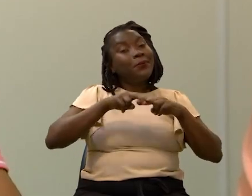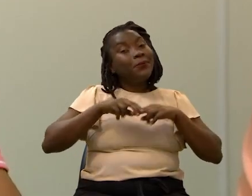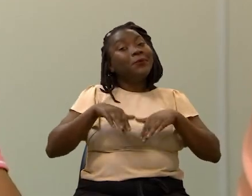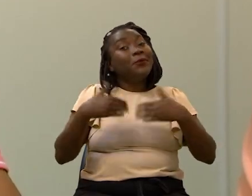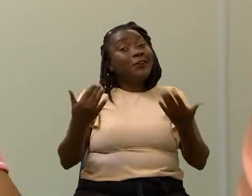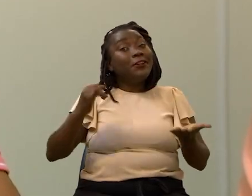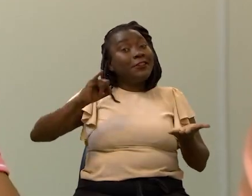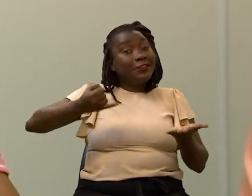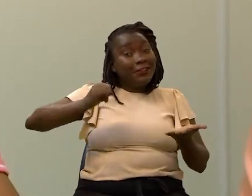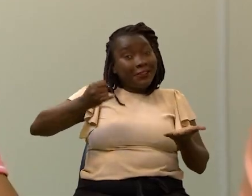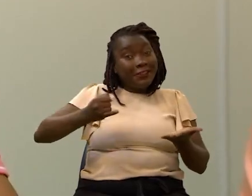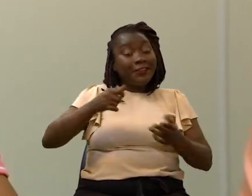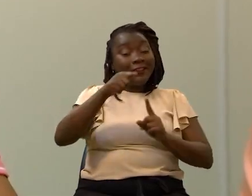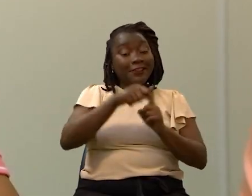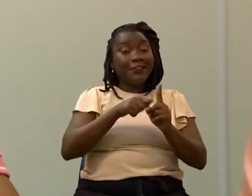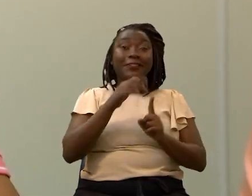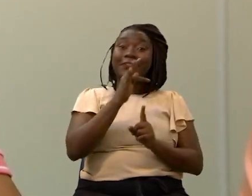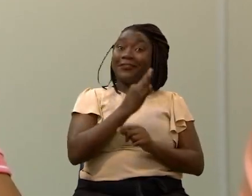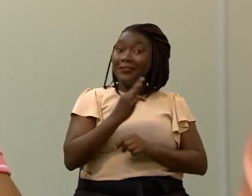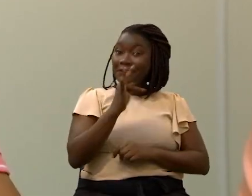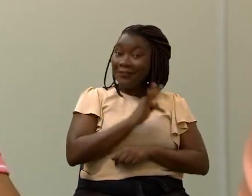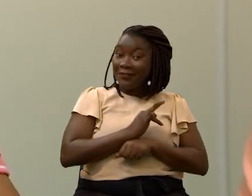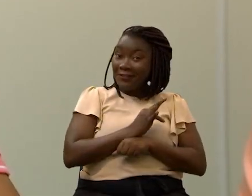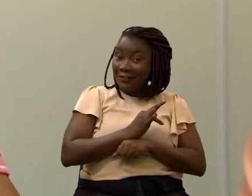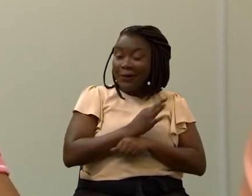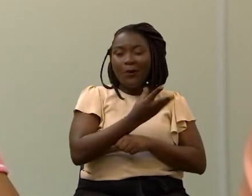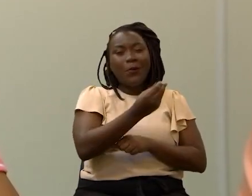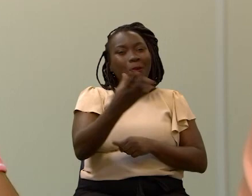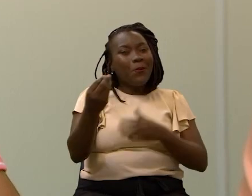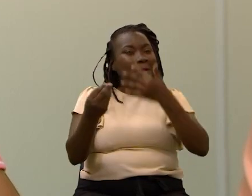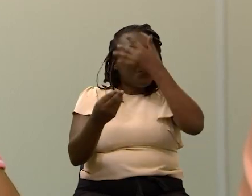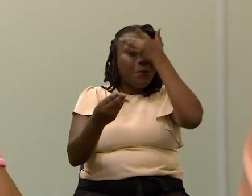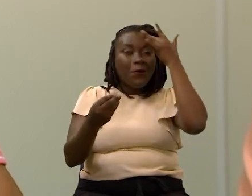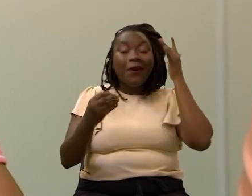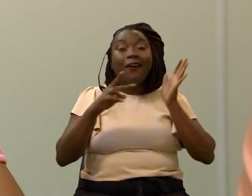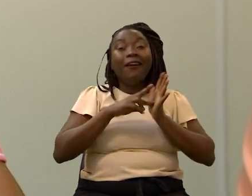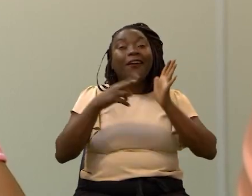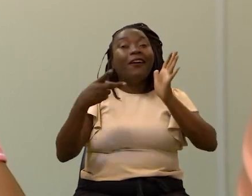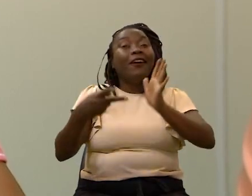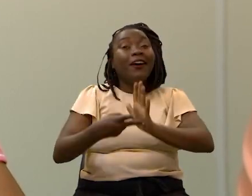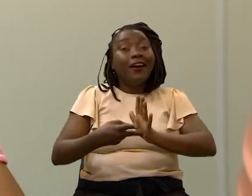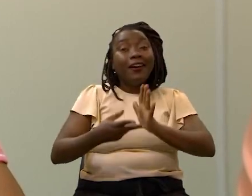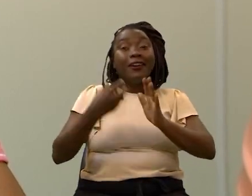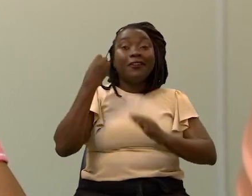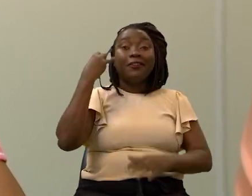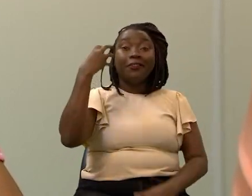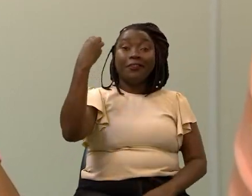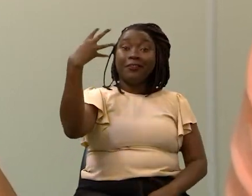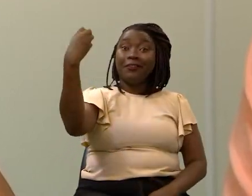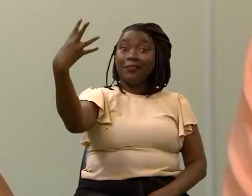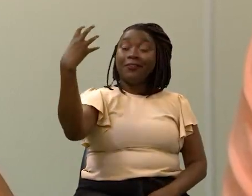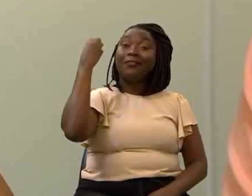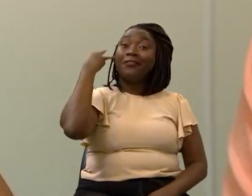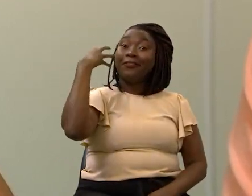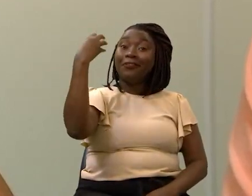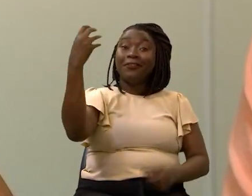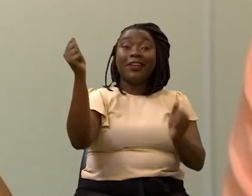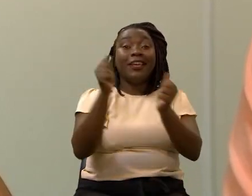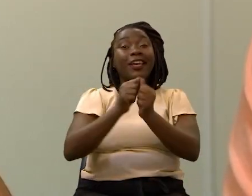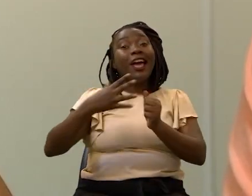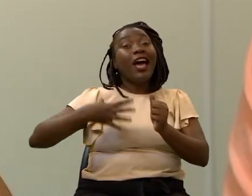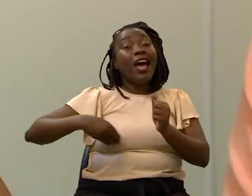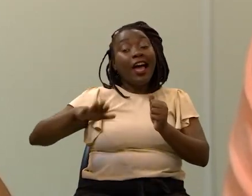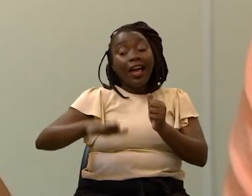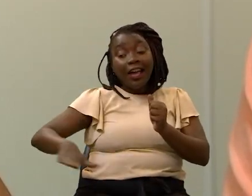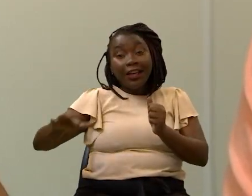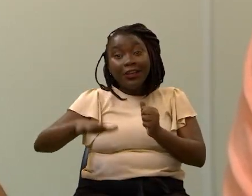de contas, janeiro é mês de férias. Férias para muitas pessoas significa viagem, viajar com os